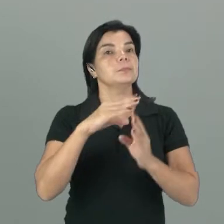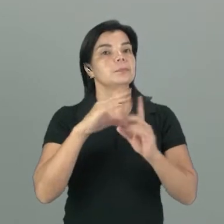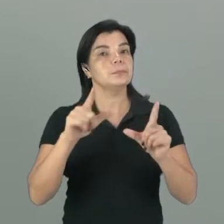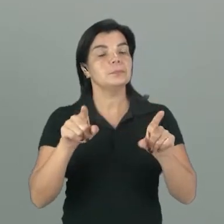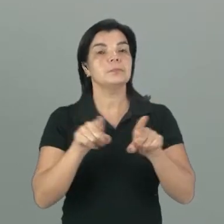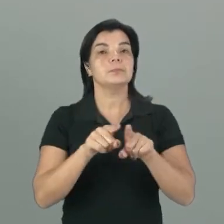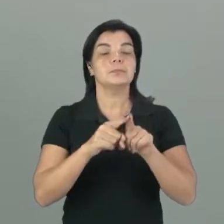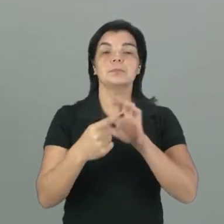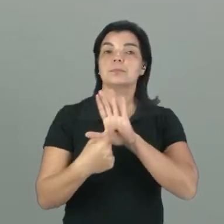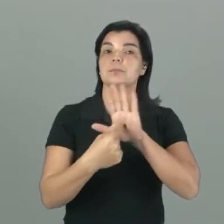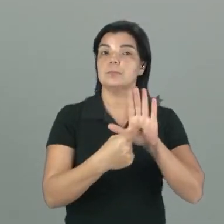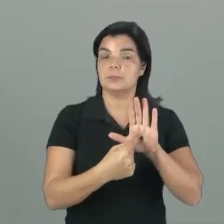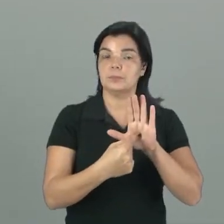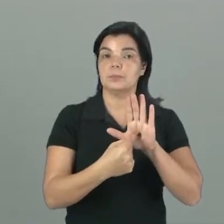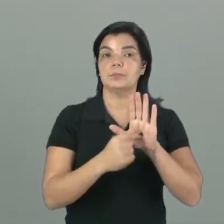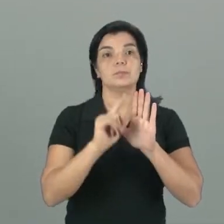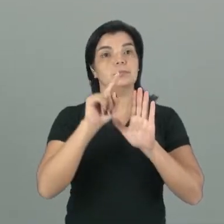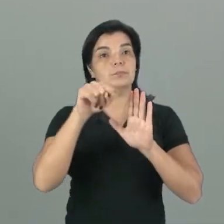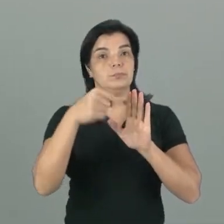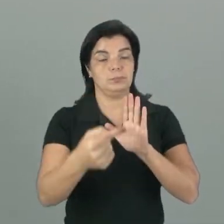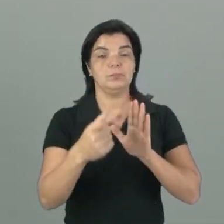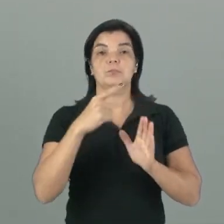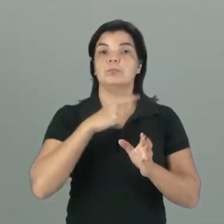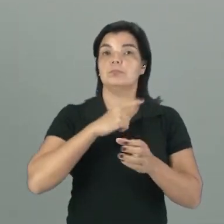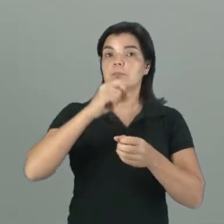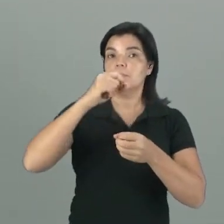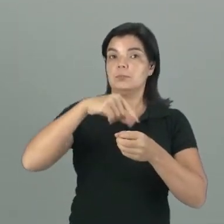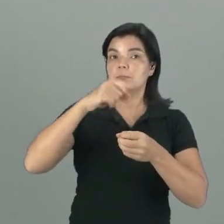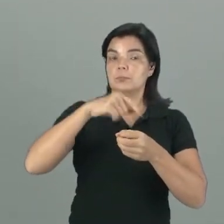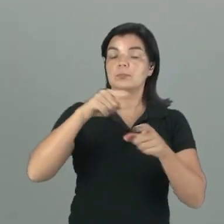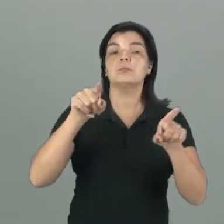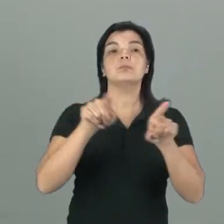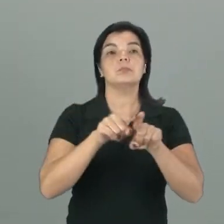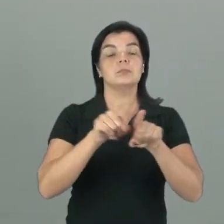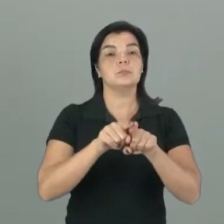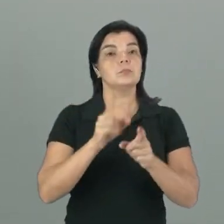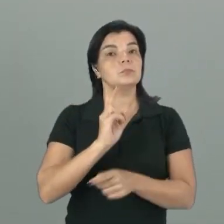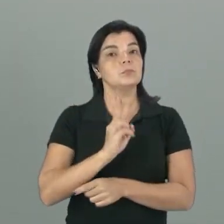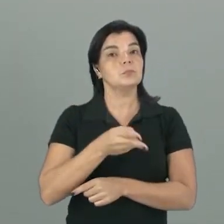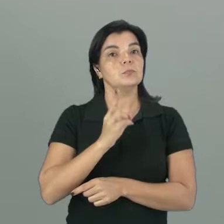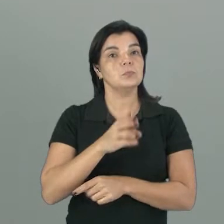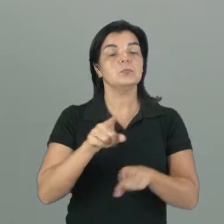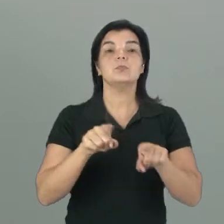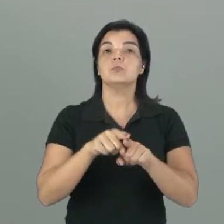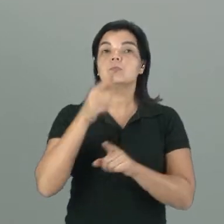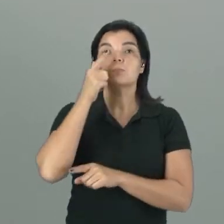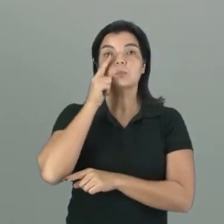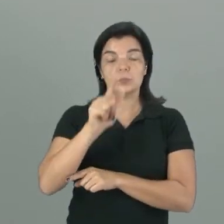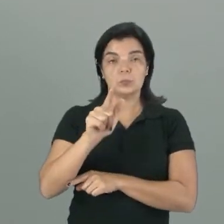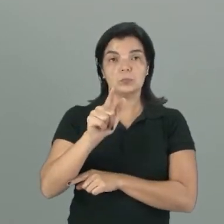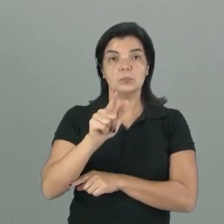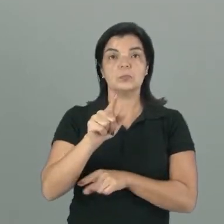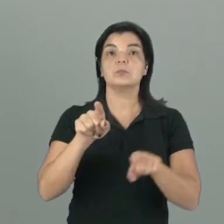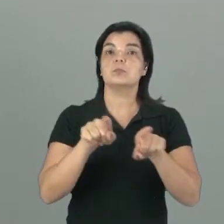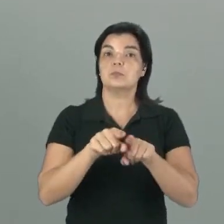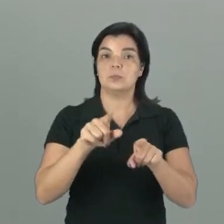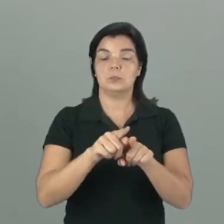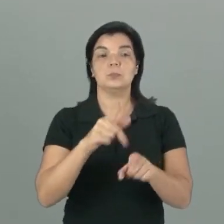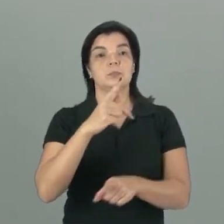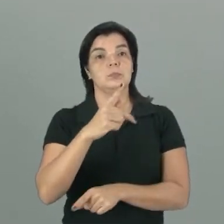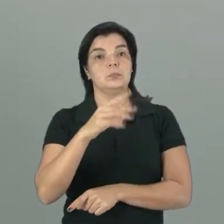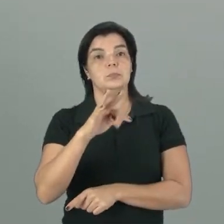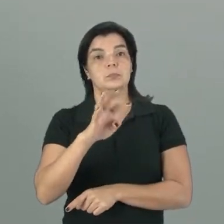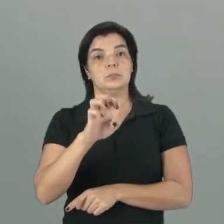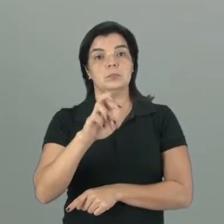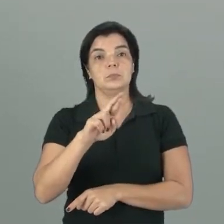gente destacar que, além de ter a questão das sementes, ela permaneceu com a conquista lá das pteridófitas, que no caso